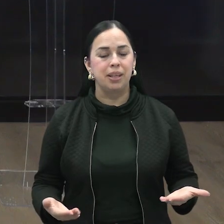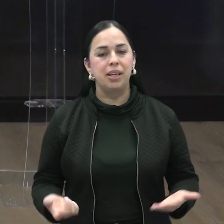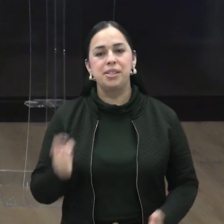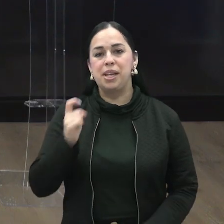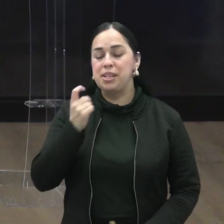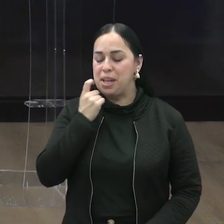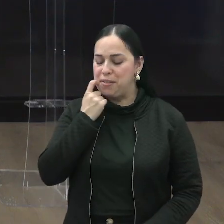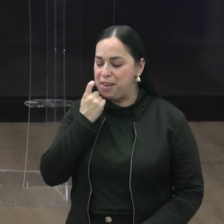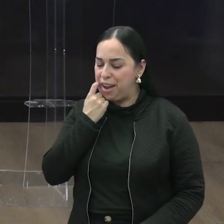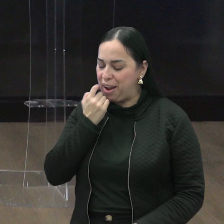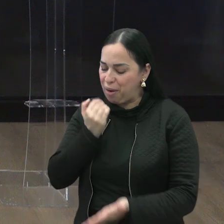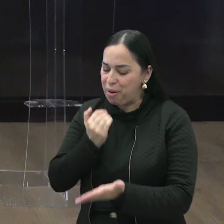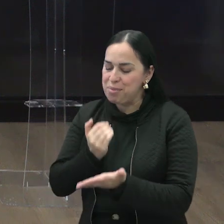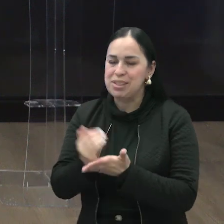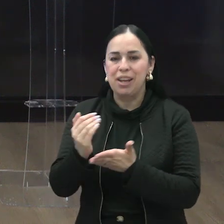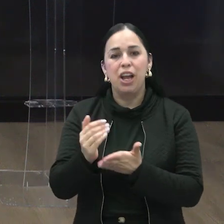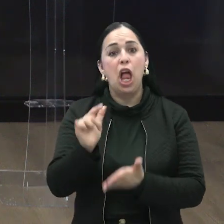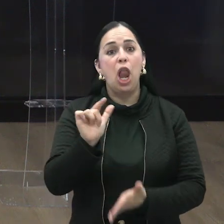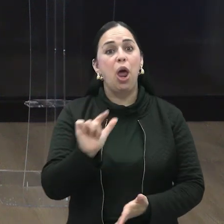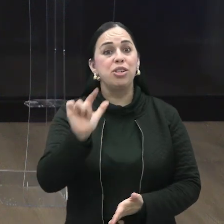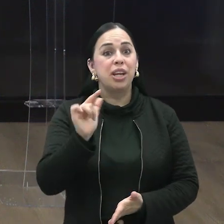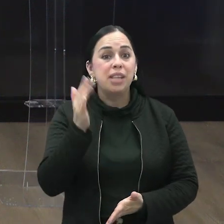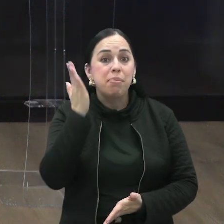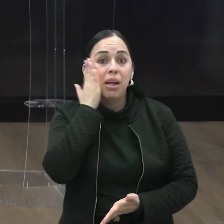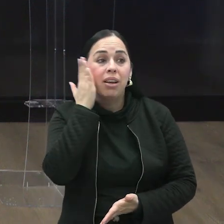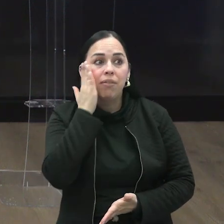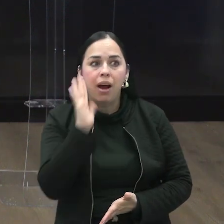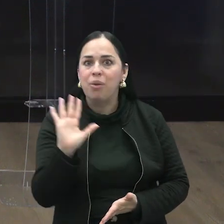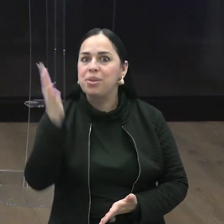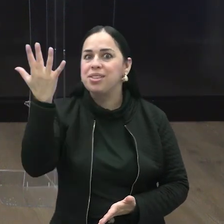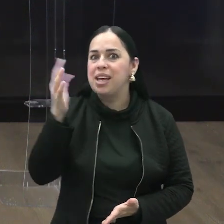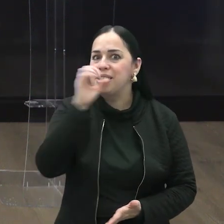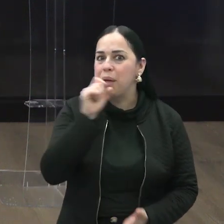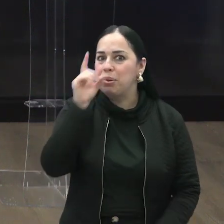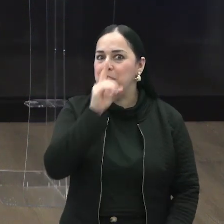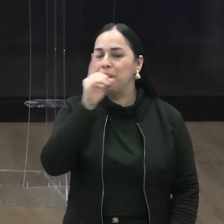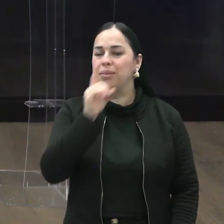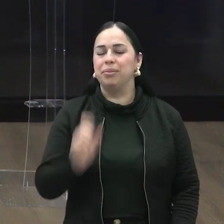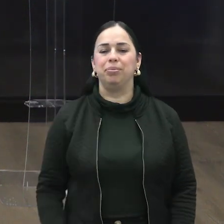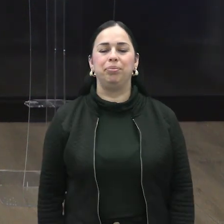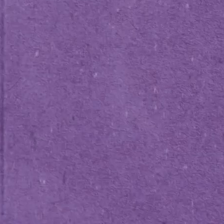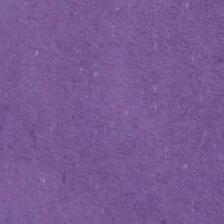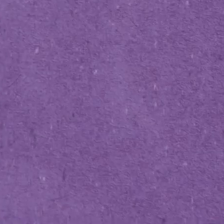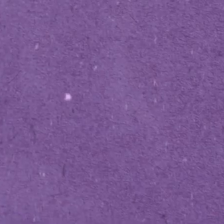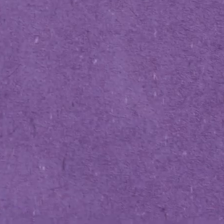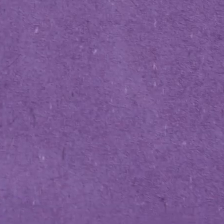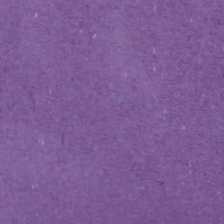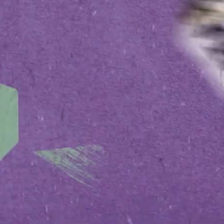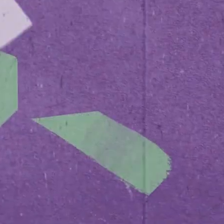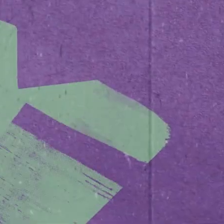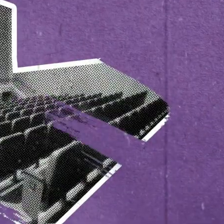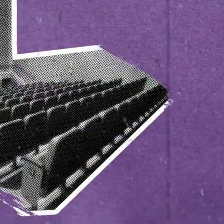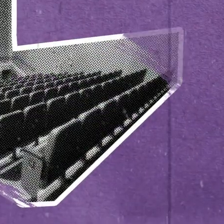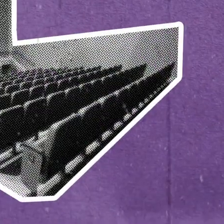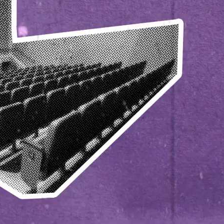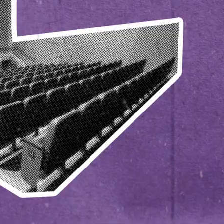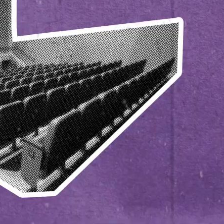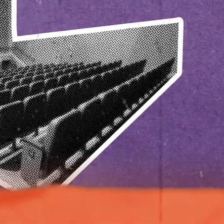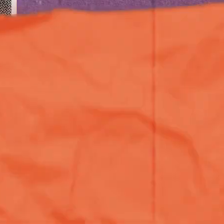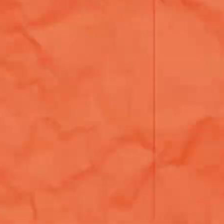A sexta-feira chegou e claro que a gente sempre quer saber o que vai rolar na cidade, né? Hora da agenda cultural.